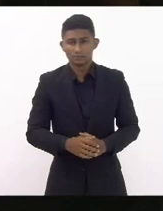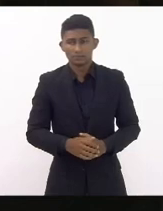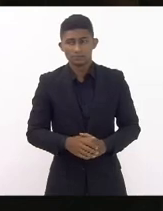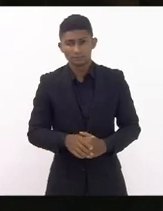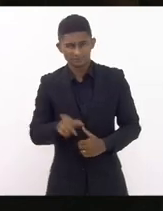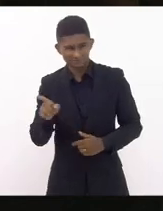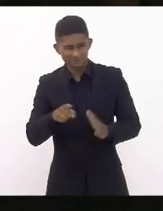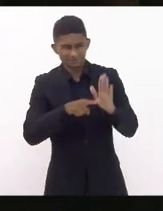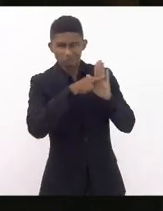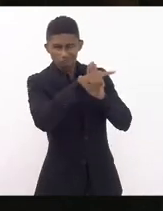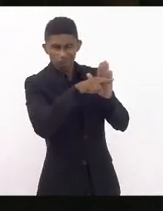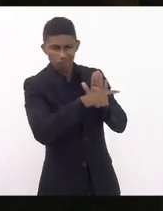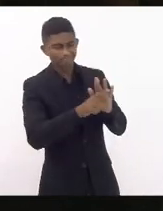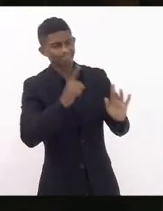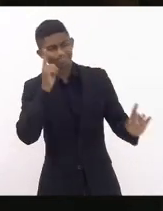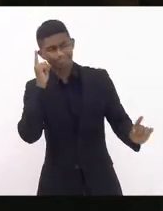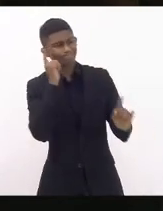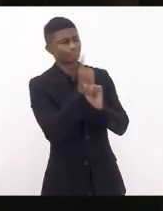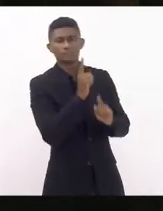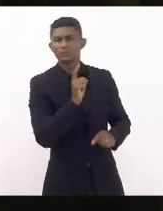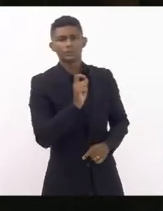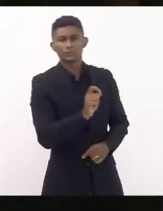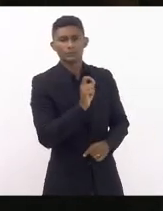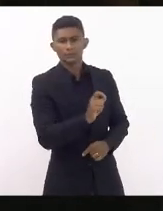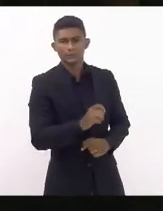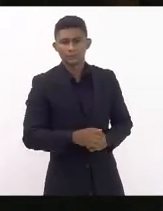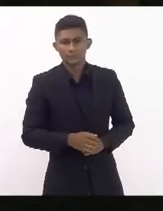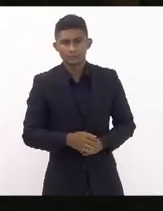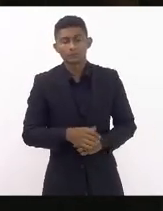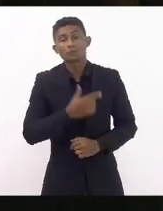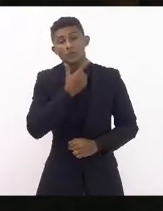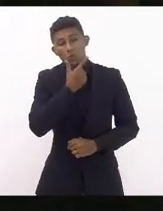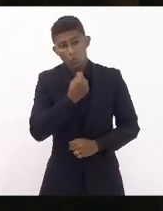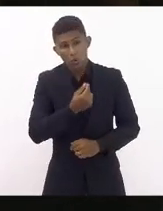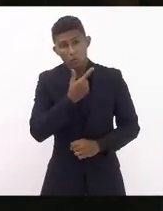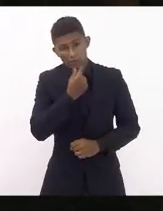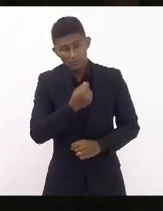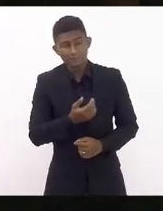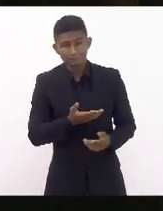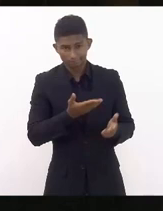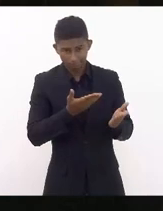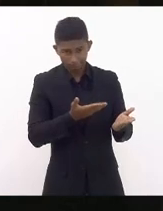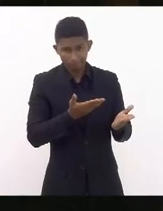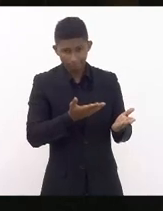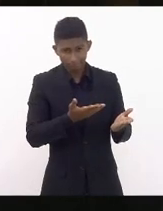pesquisa observou-se que, diferentemente de um detento, de um presidiário,